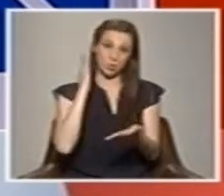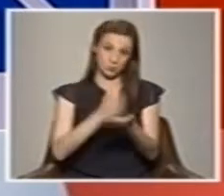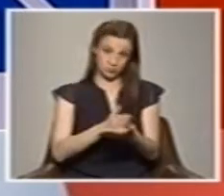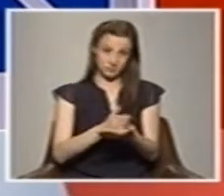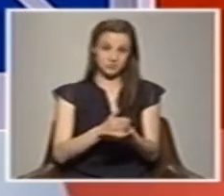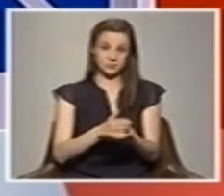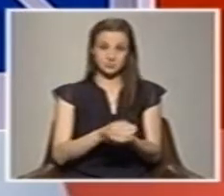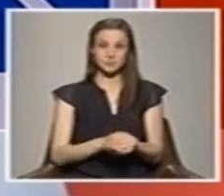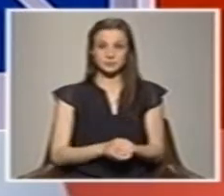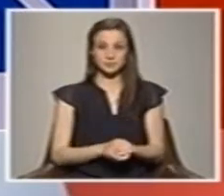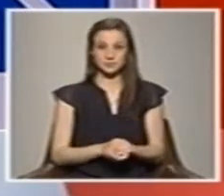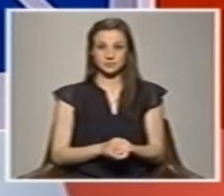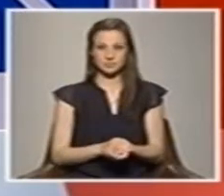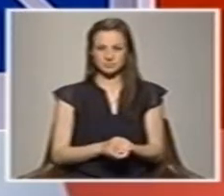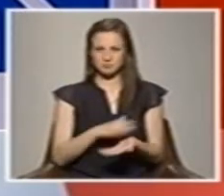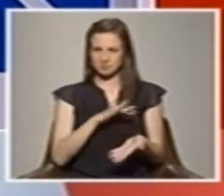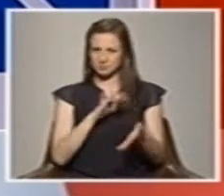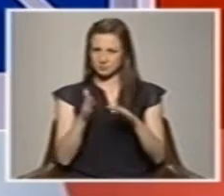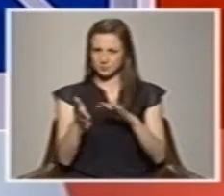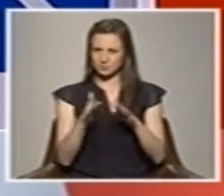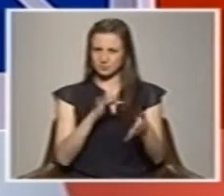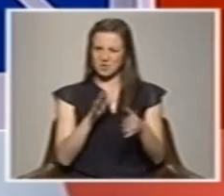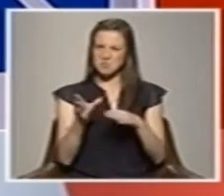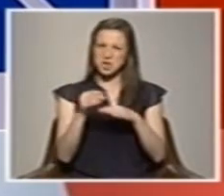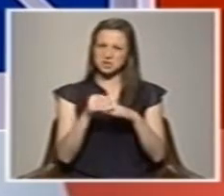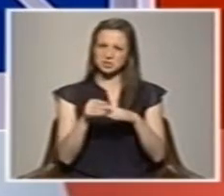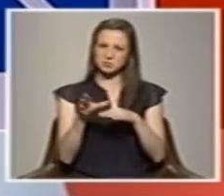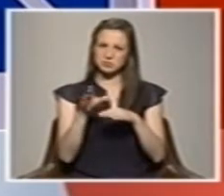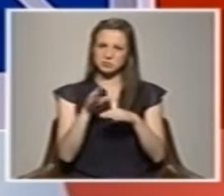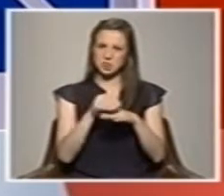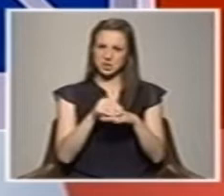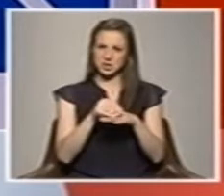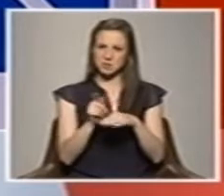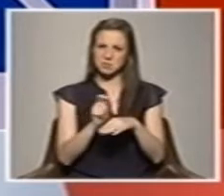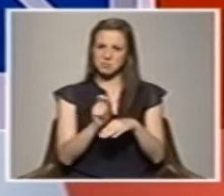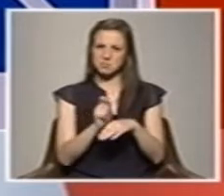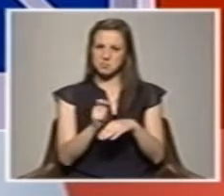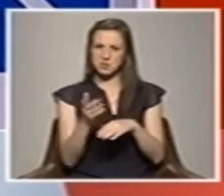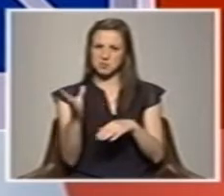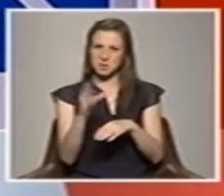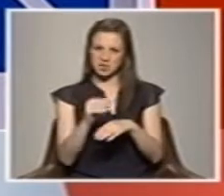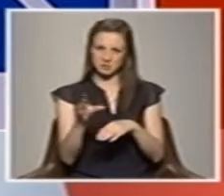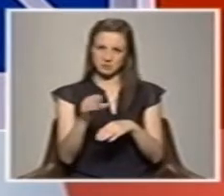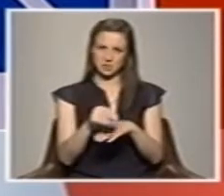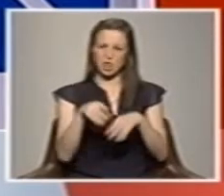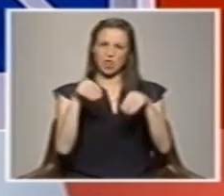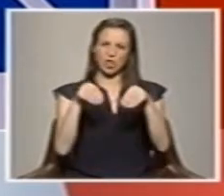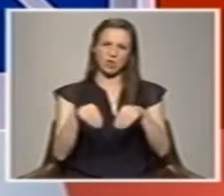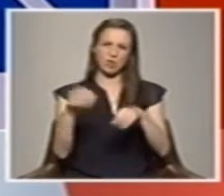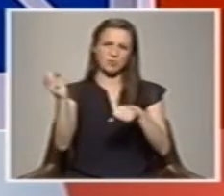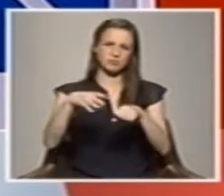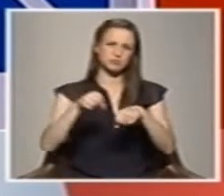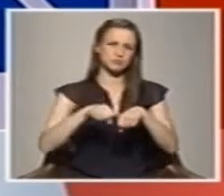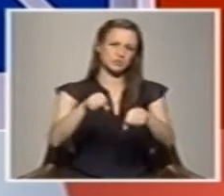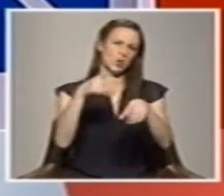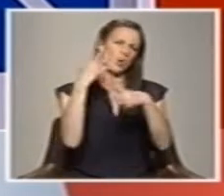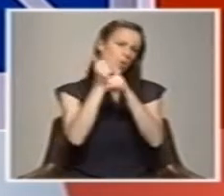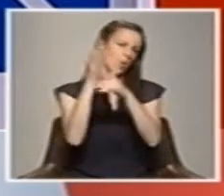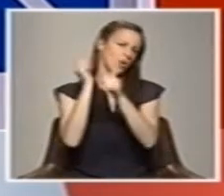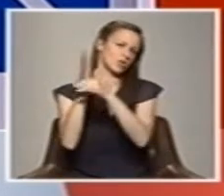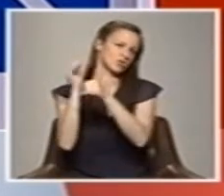e mais qualquer coisa para o mês inteiro de mercearias e outras coisas, e